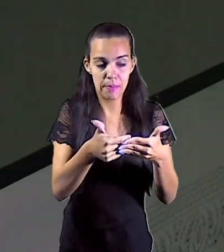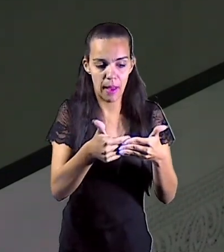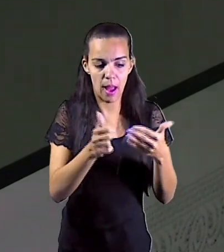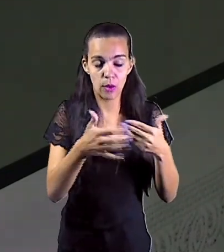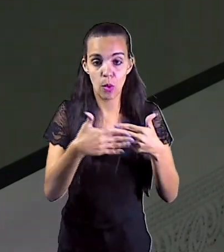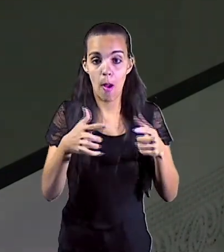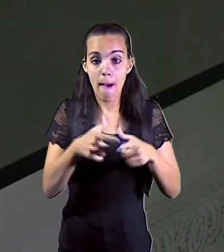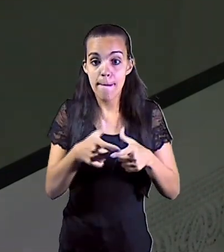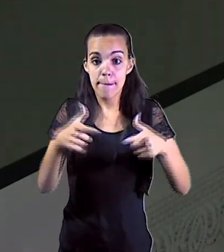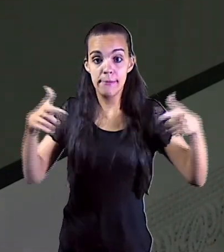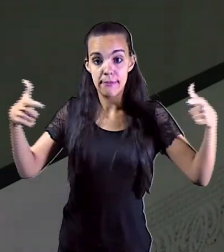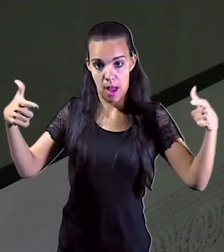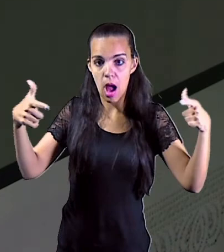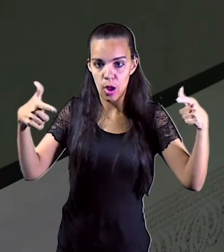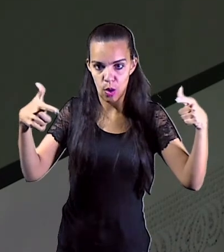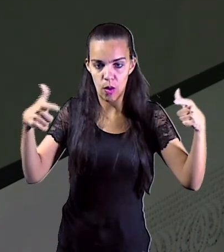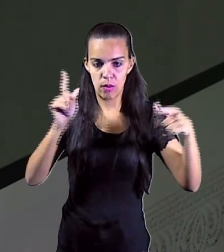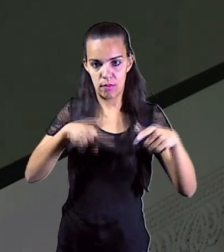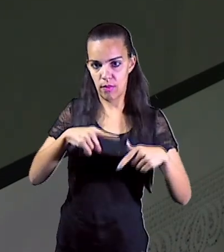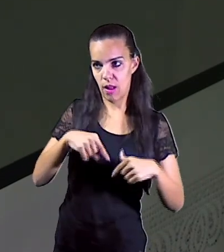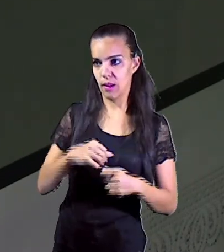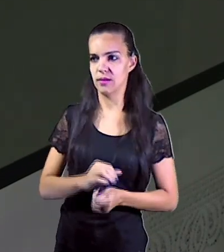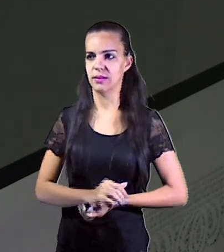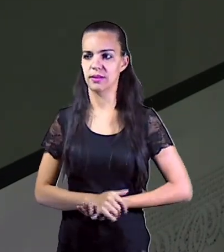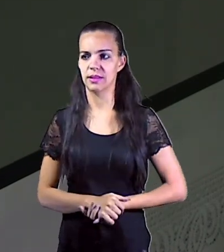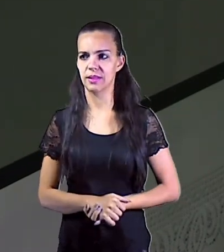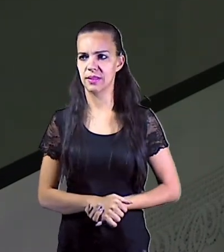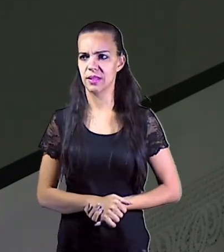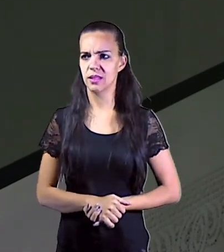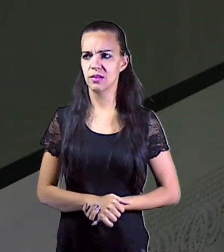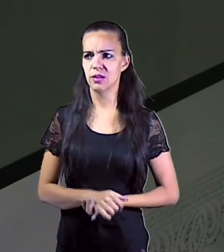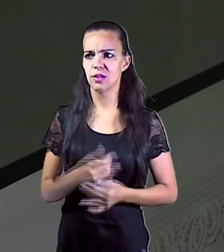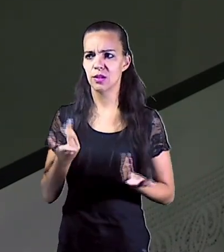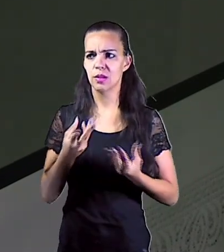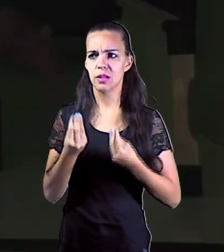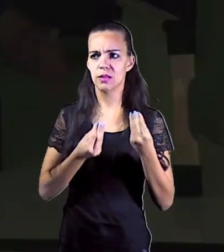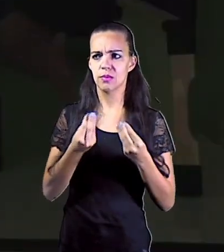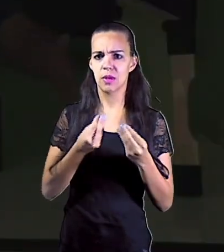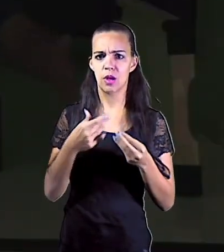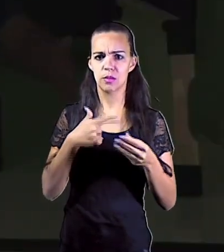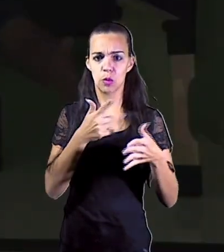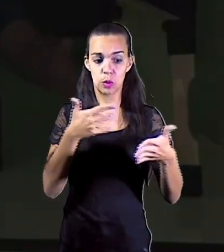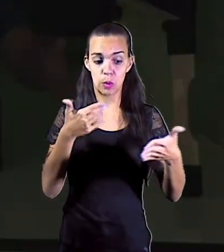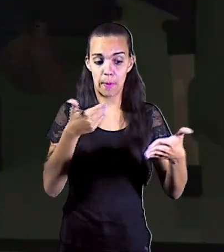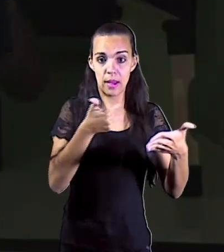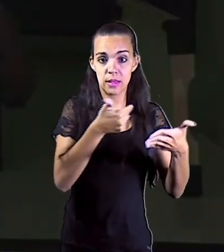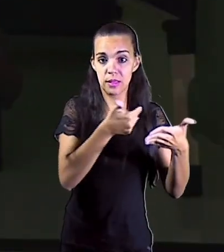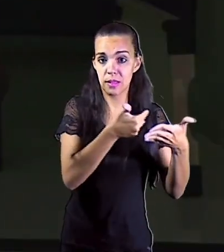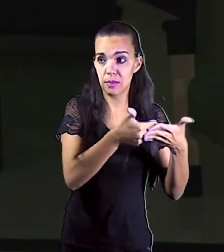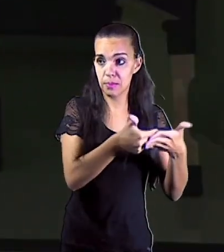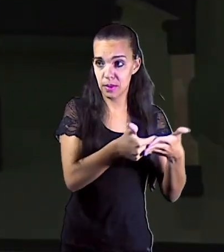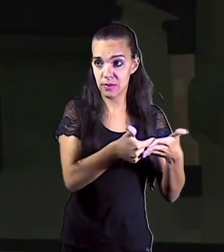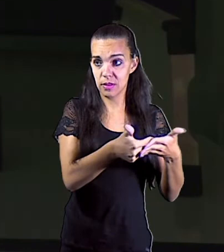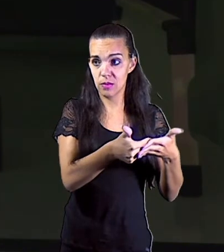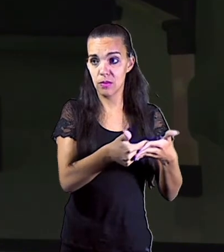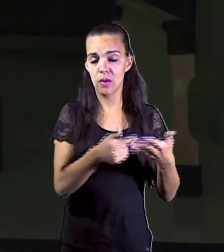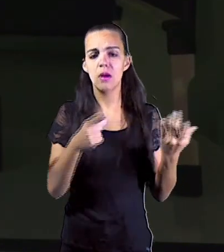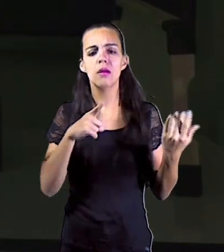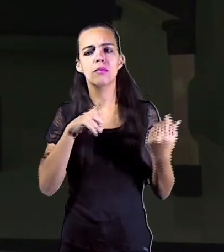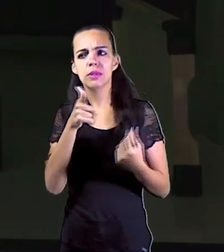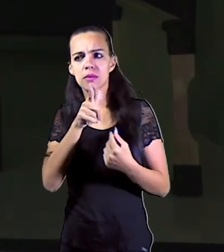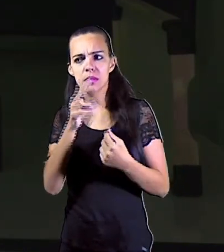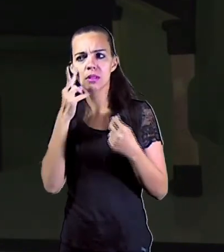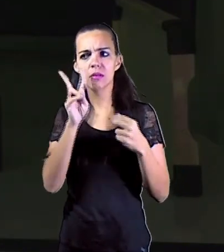ela vai ficando como se ela tivesse desfocada. Então, quanto mais próximo do objeto para a